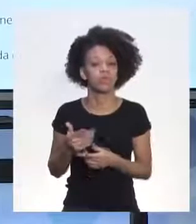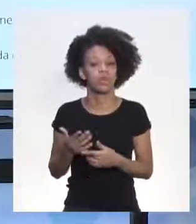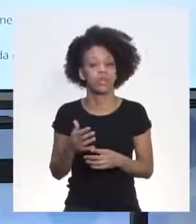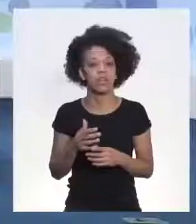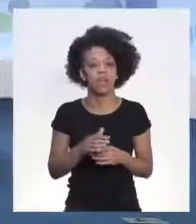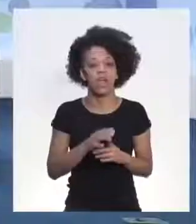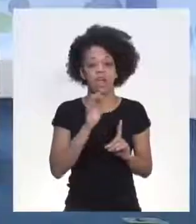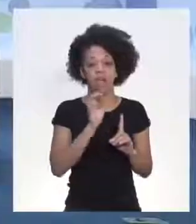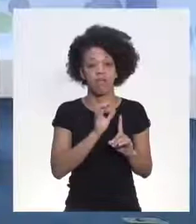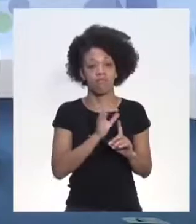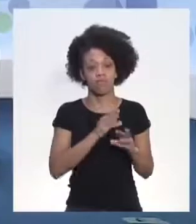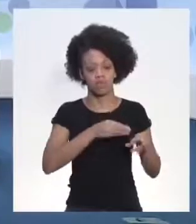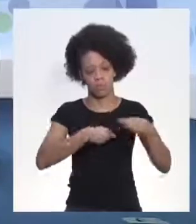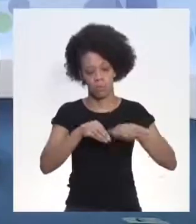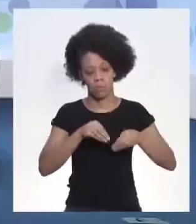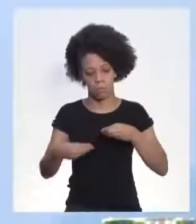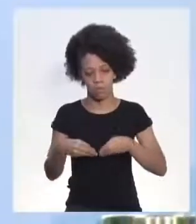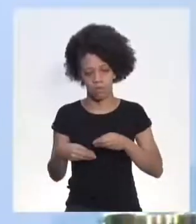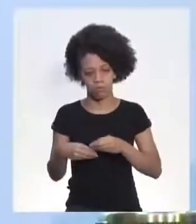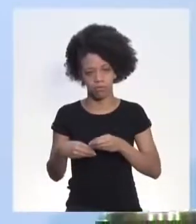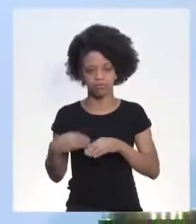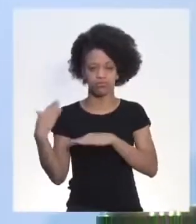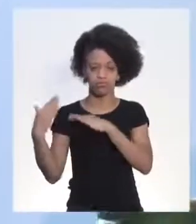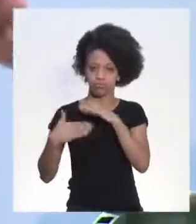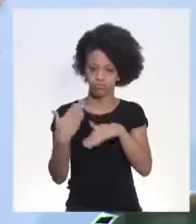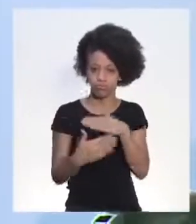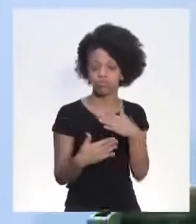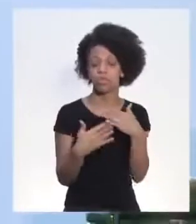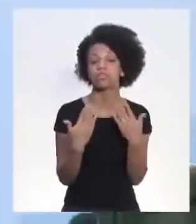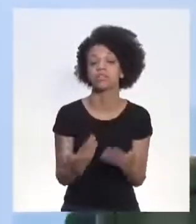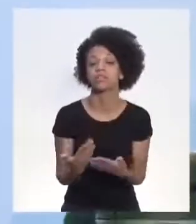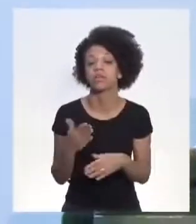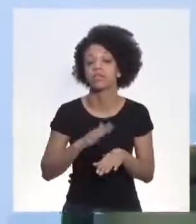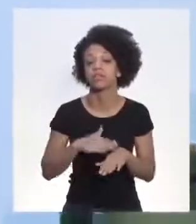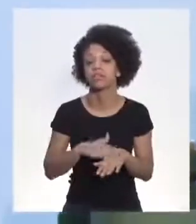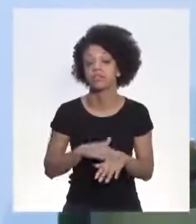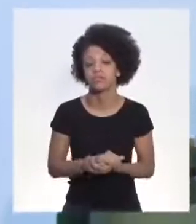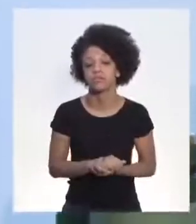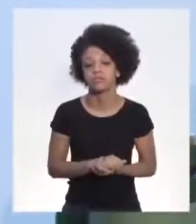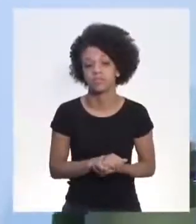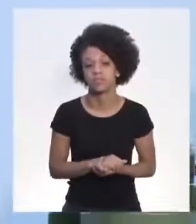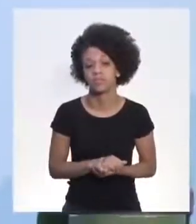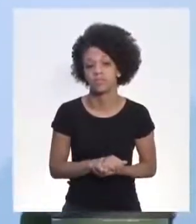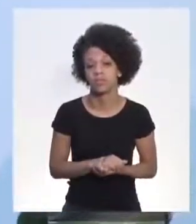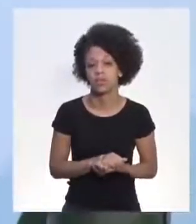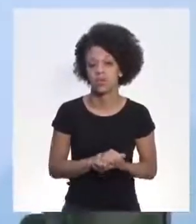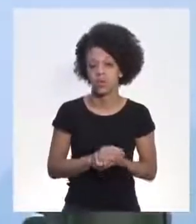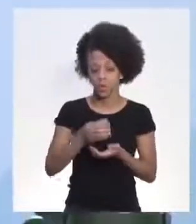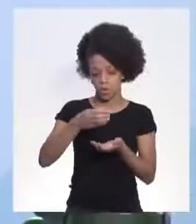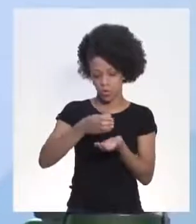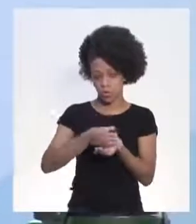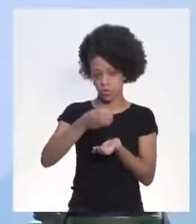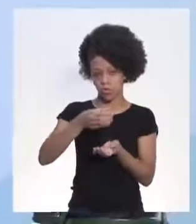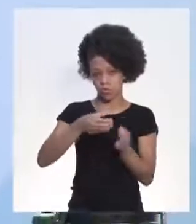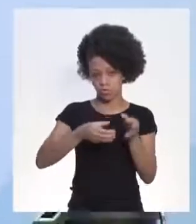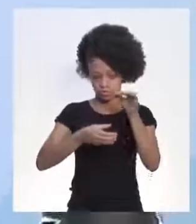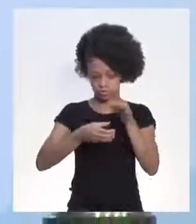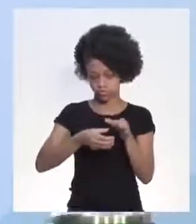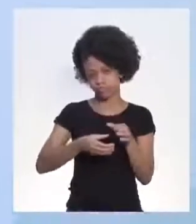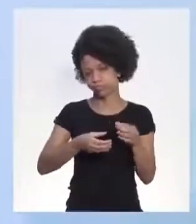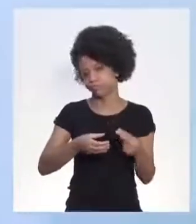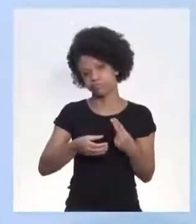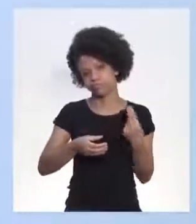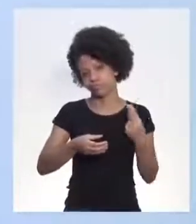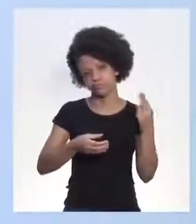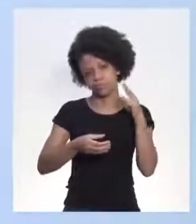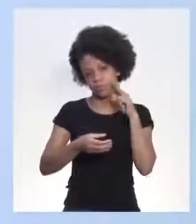do plástico aí no cotidiano. Aí o que eu faço? Eu coloco o canudo aqui. E como esse aqui é branco, não dá para ver, o que